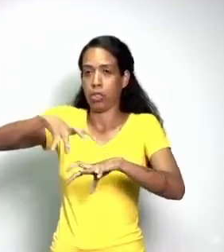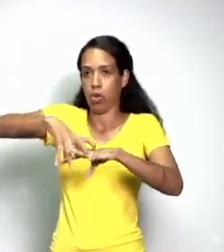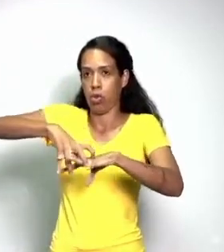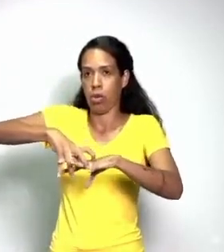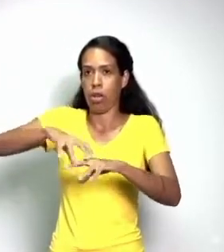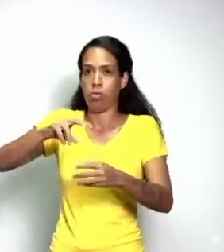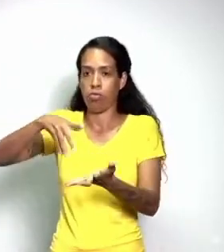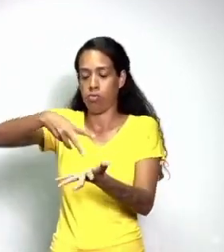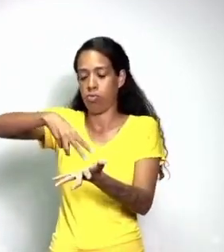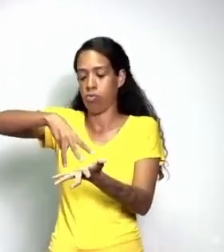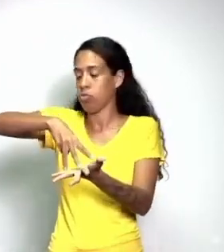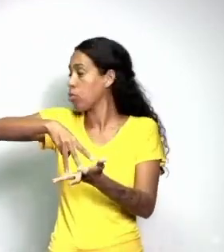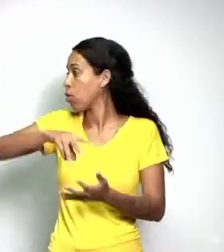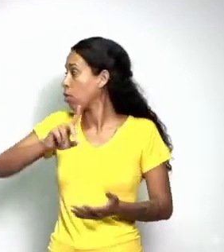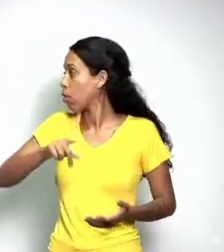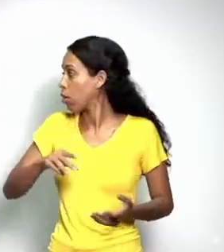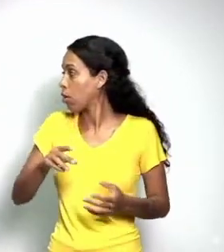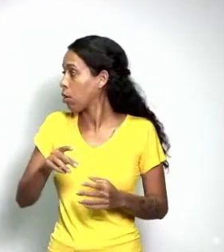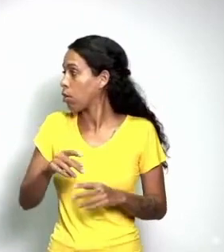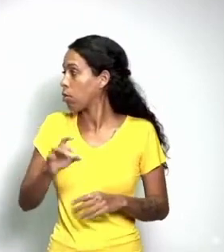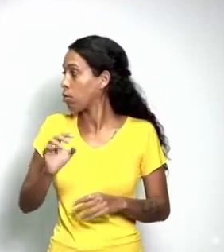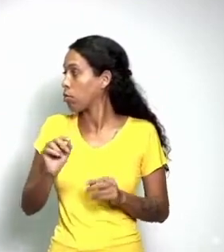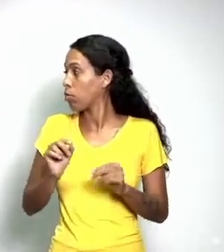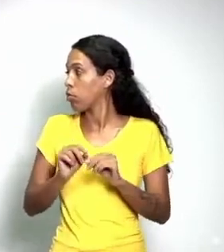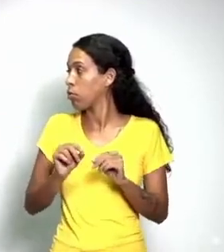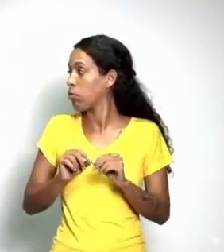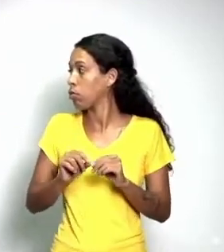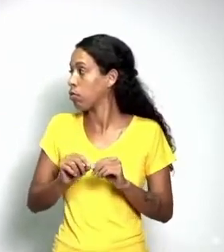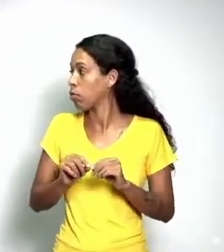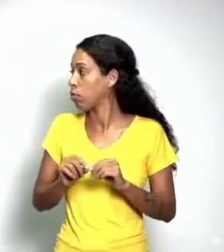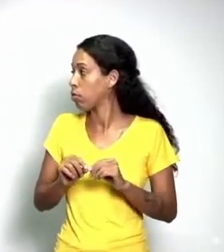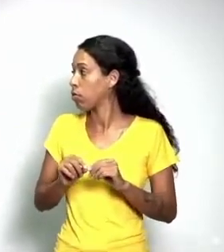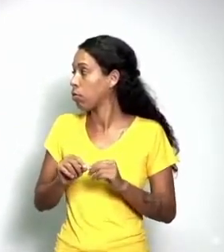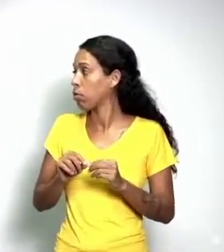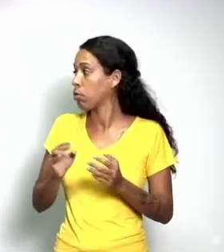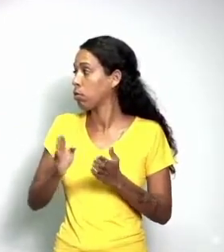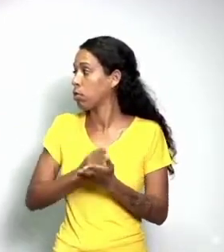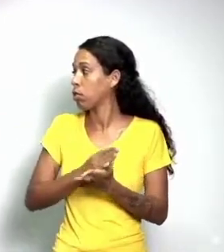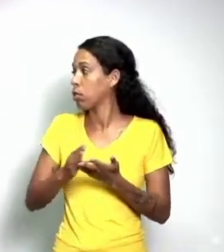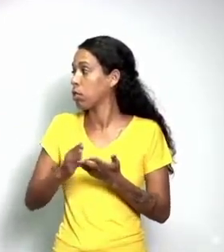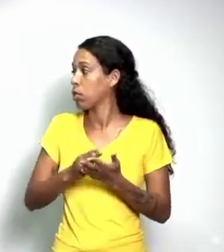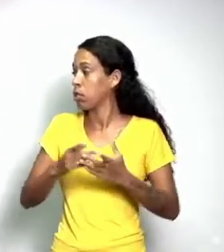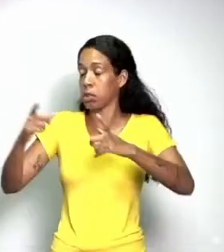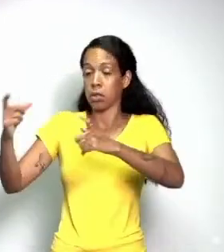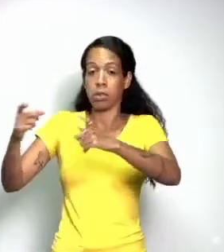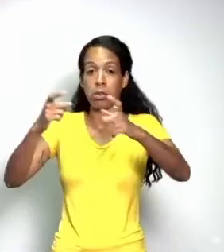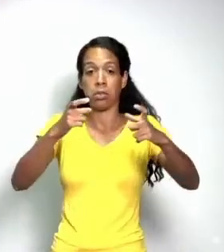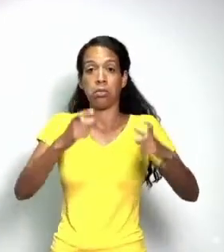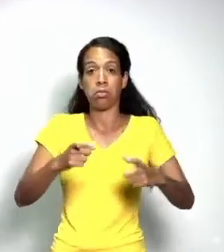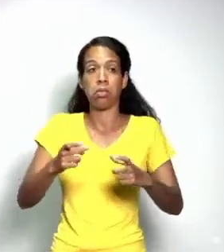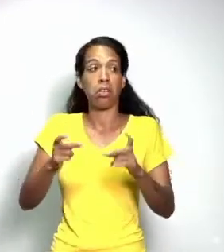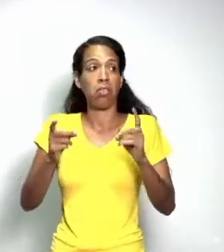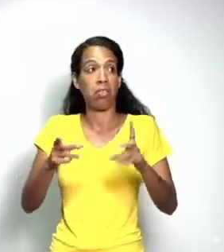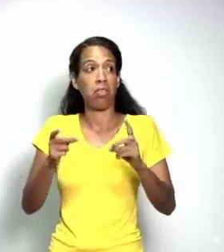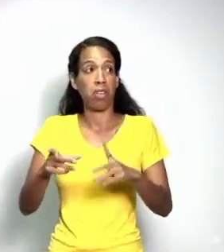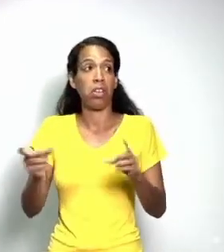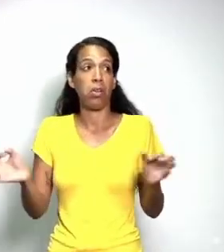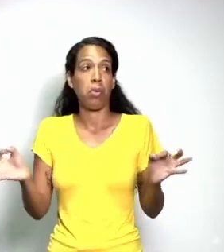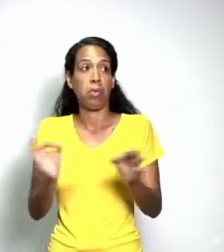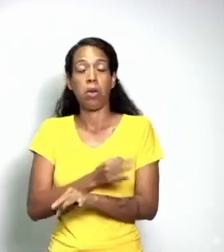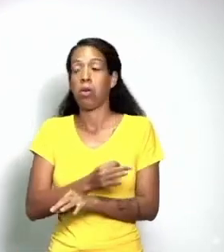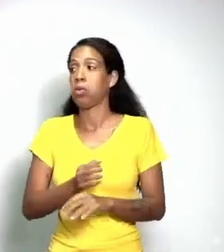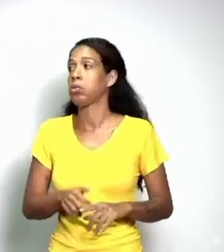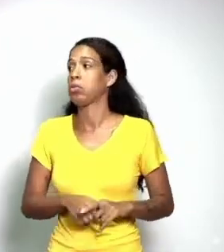né? E esse acessório é uma coisa fabricada. Eu acho que poucos lugares vendem essas peças prontas dessa